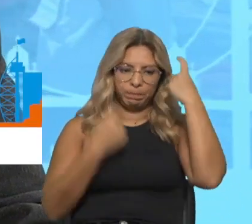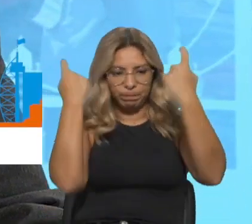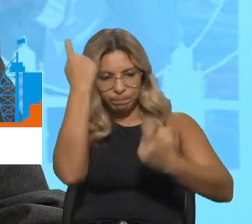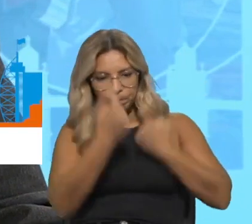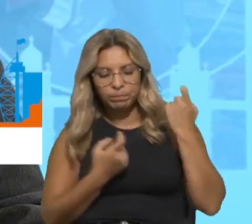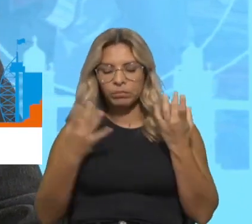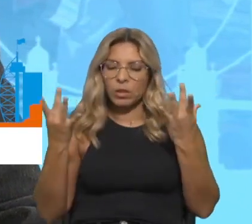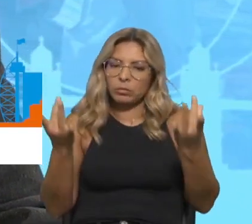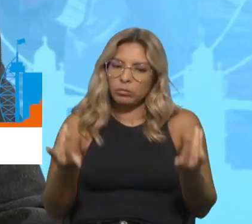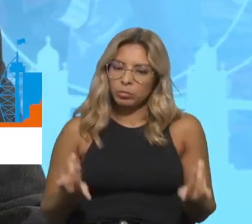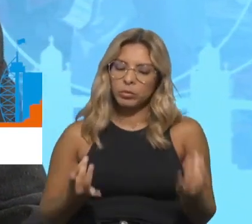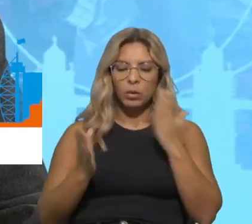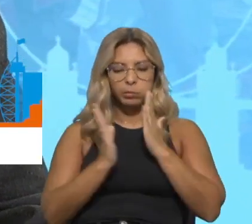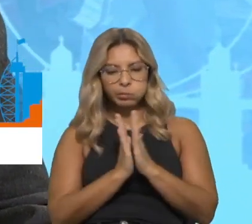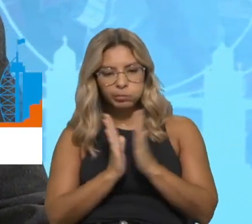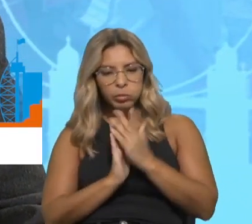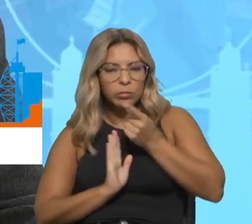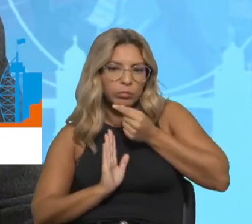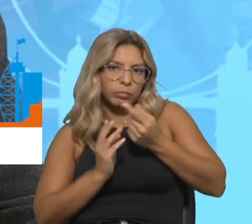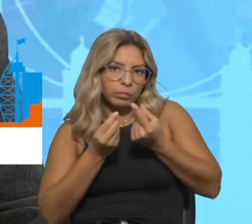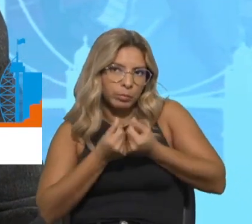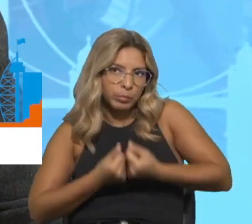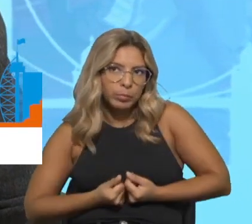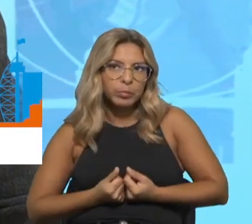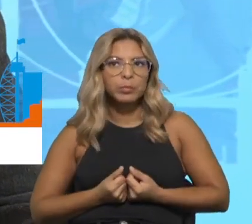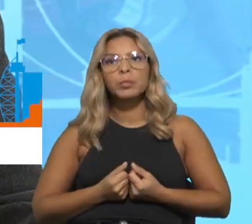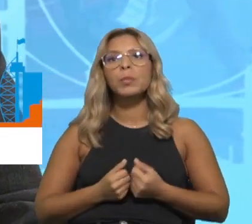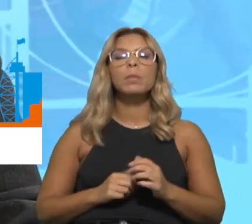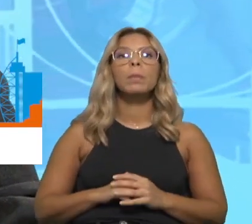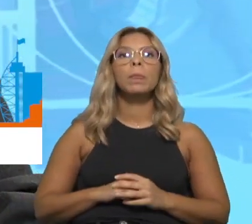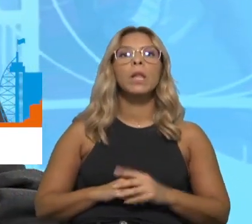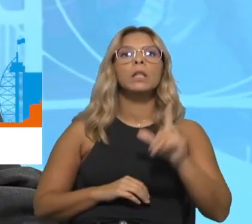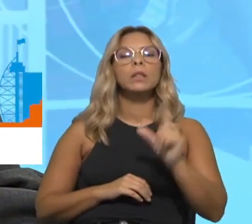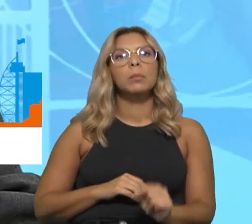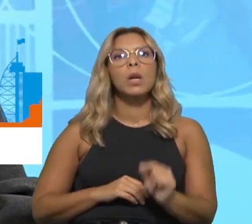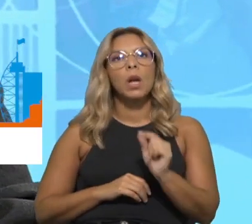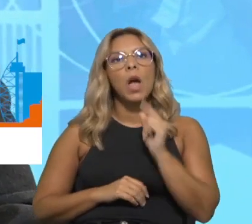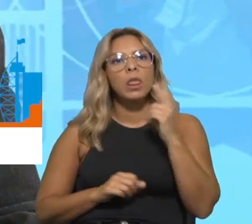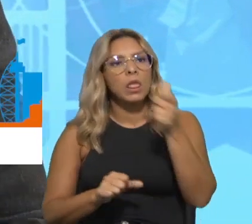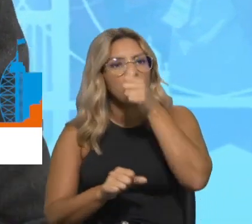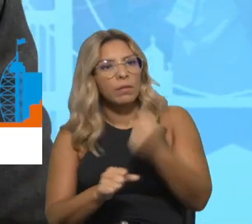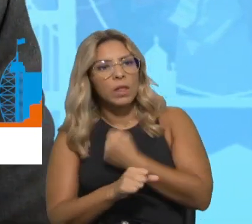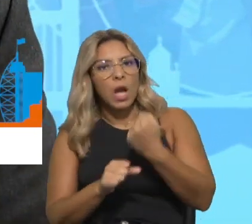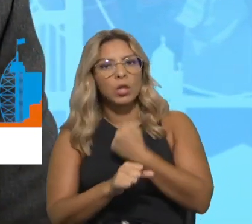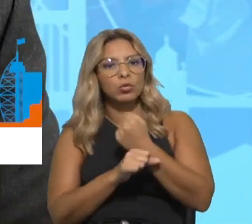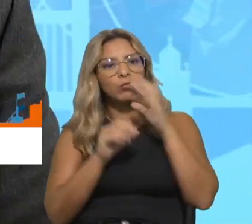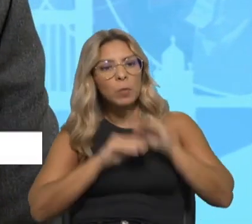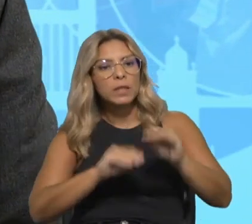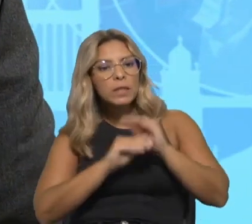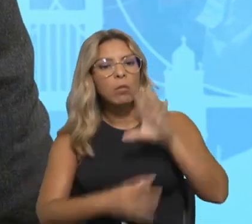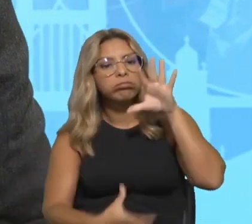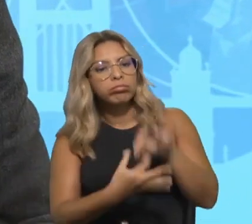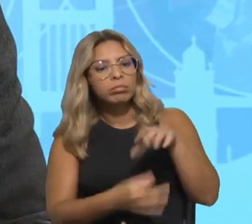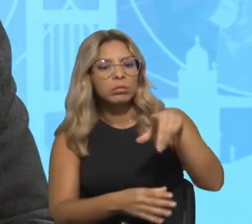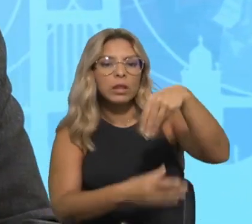meditação de oração e para atividades formativas ao serviço da Igreja